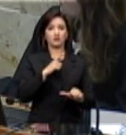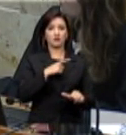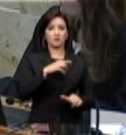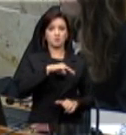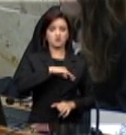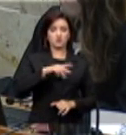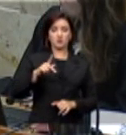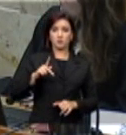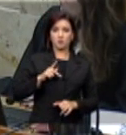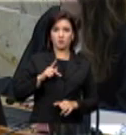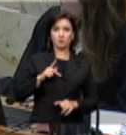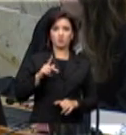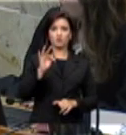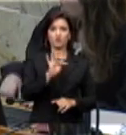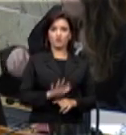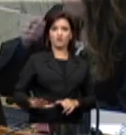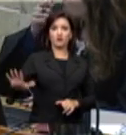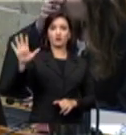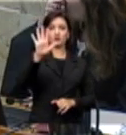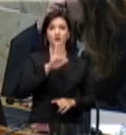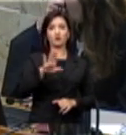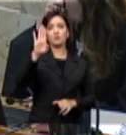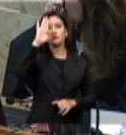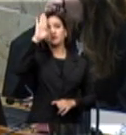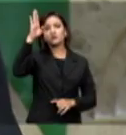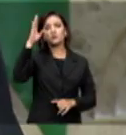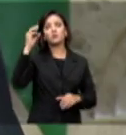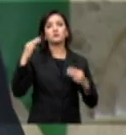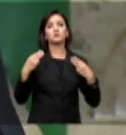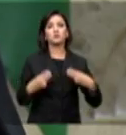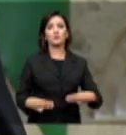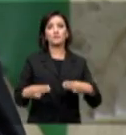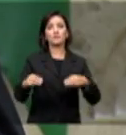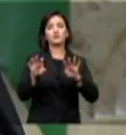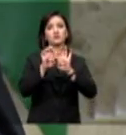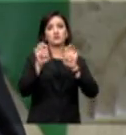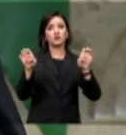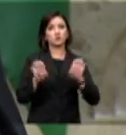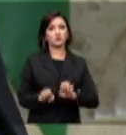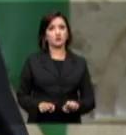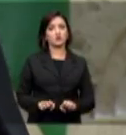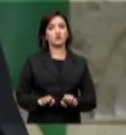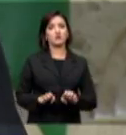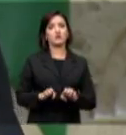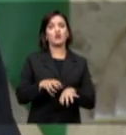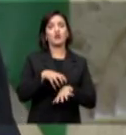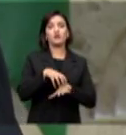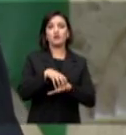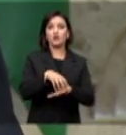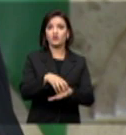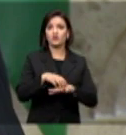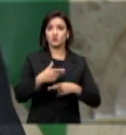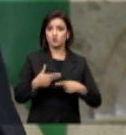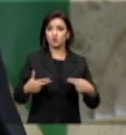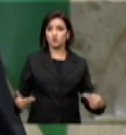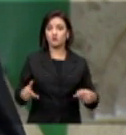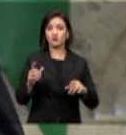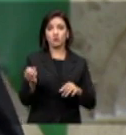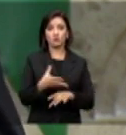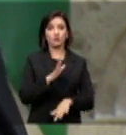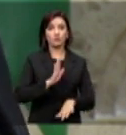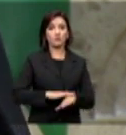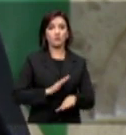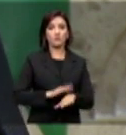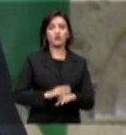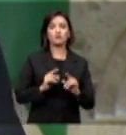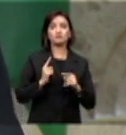Federal, especialmente na infraestrutura. É um novo momento que se consolida agora formalmente, saindo do campo das